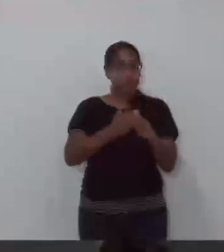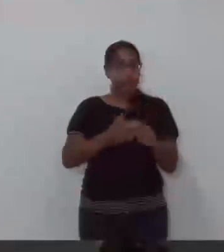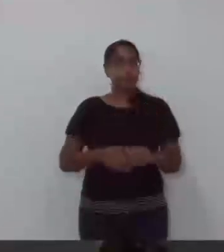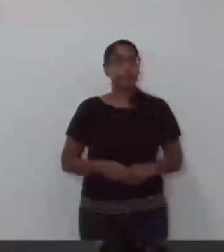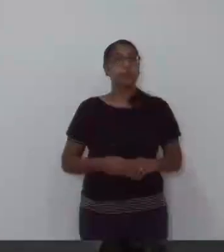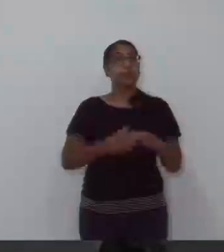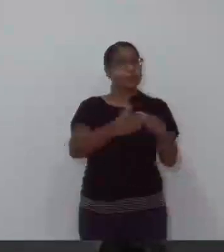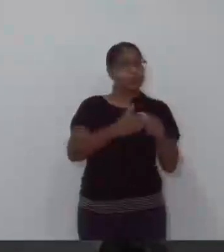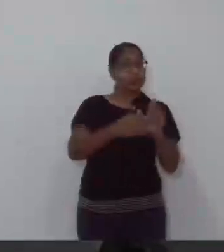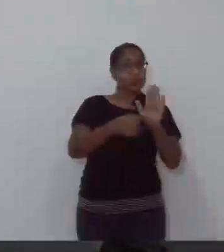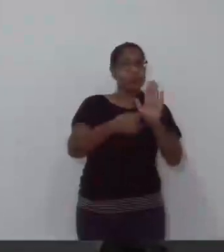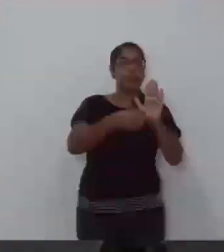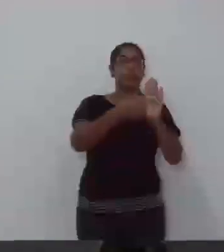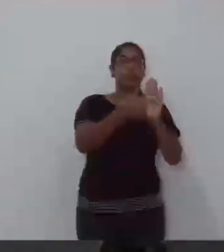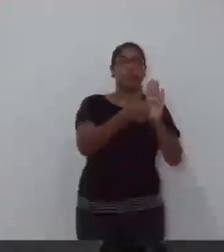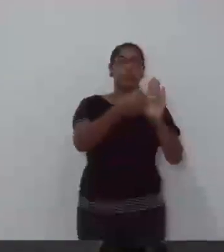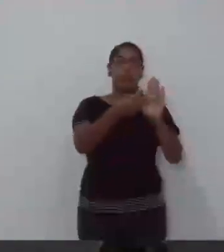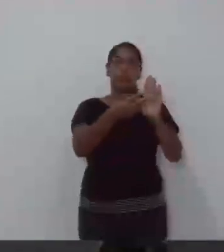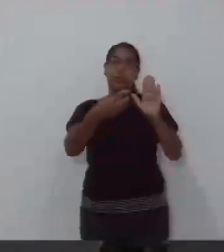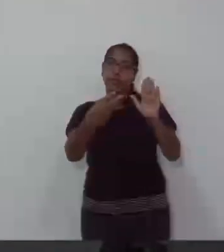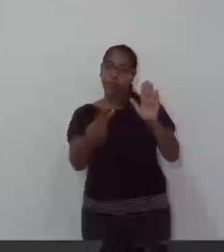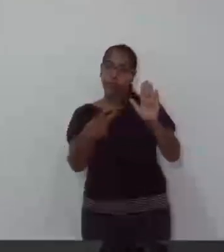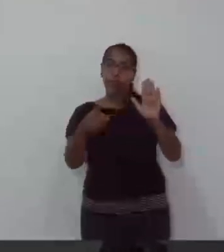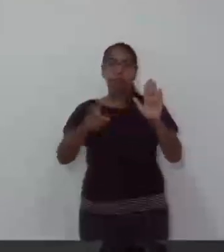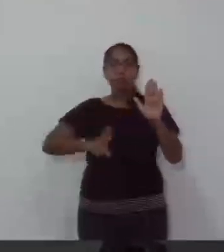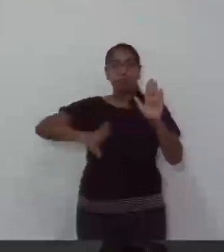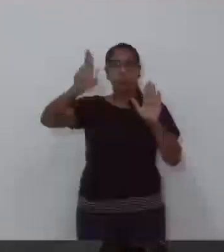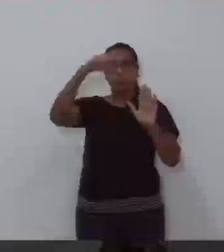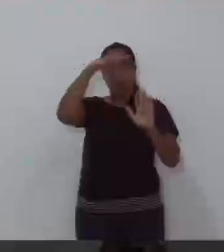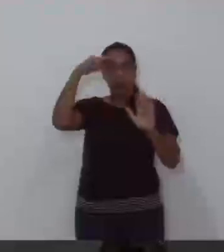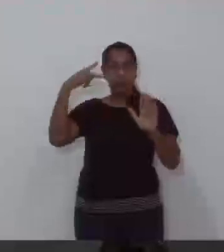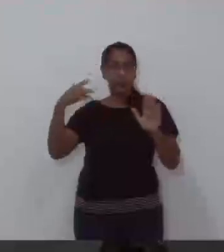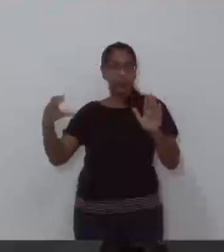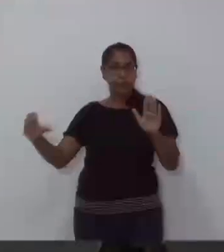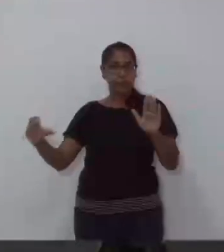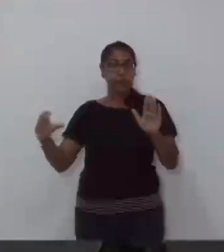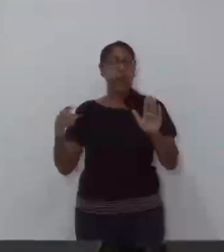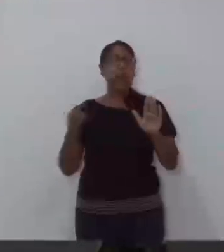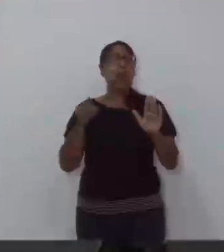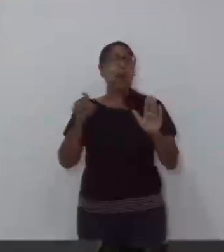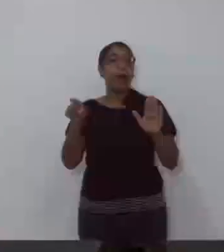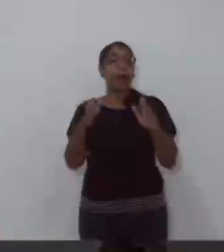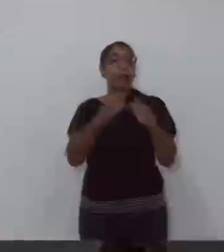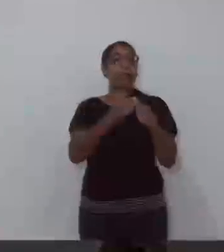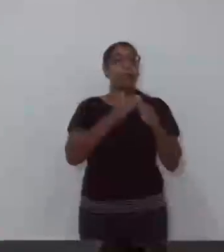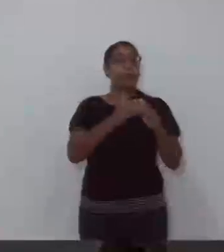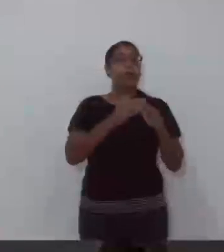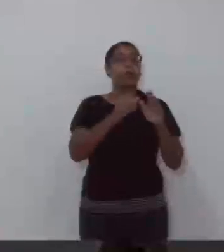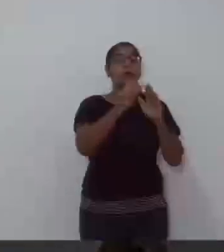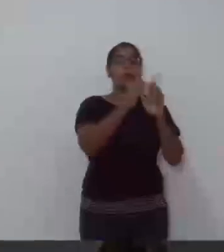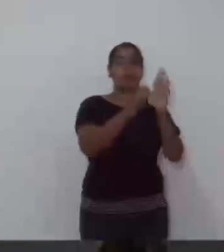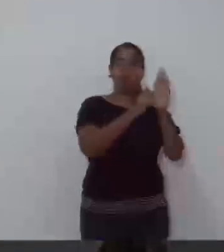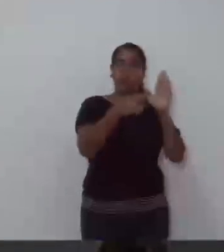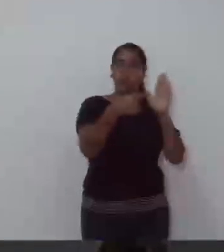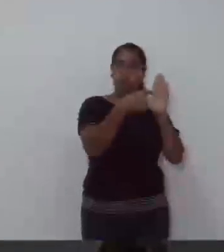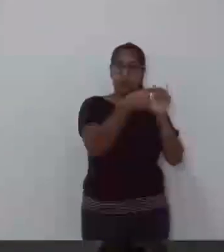Requerimentos. Requerimento no 132 de 2019, de autoria do vereador Edson PC. Requerendo, de acordo com o artigo